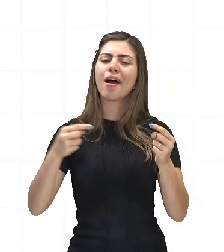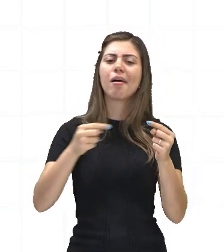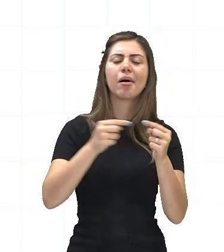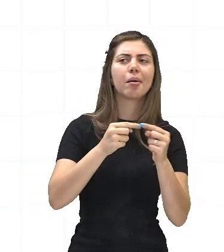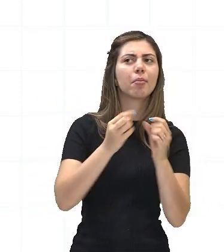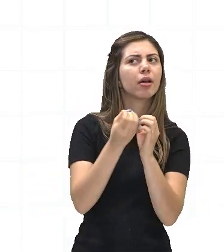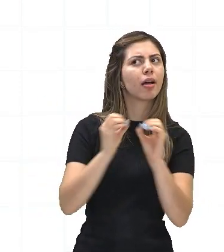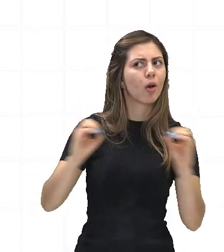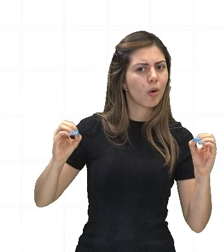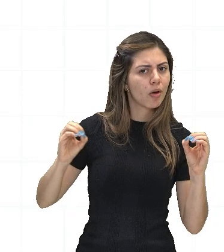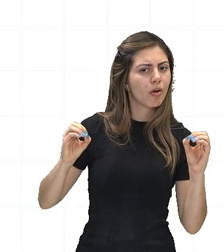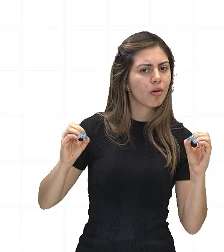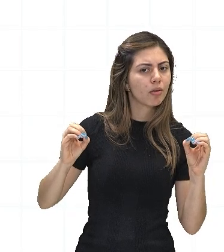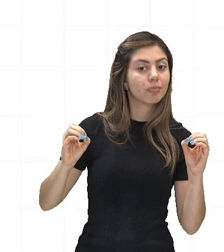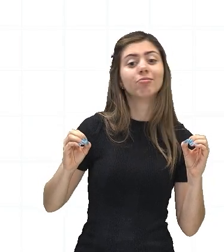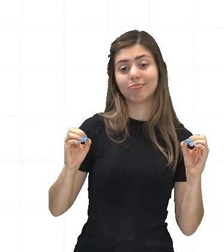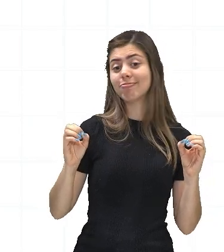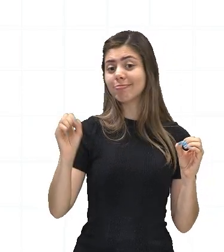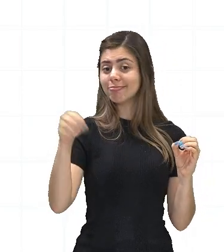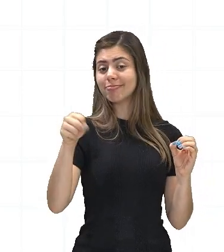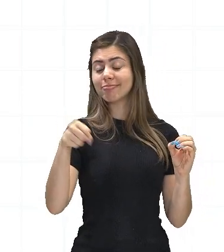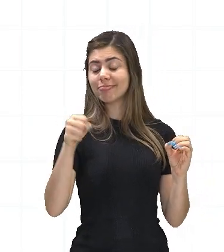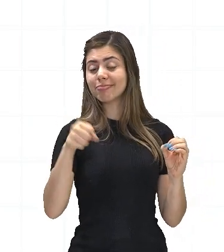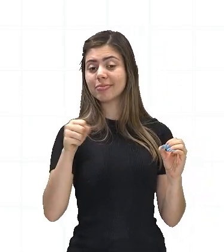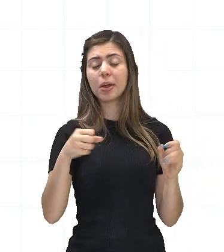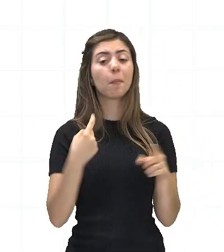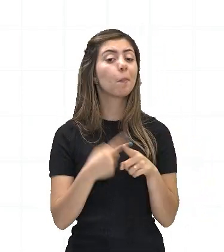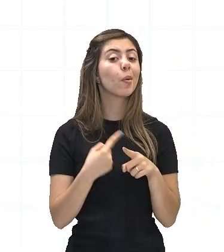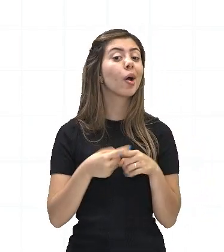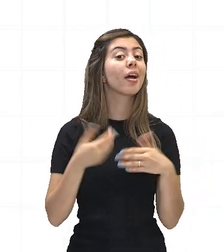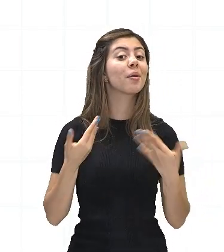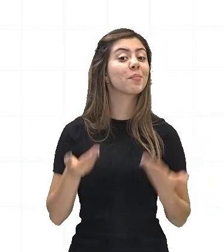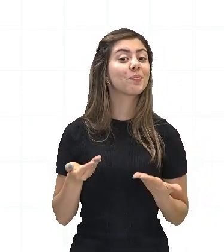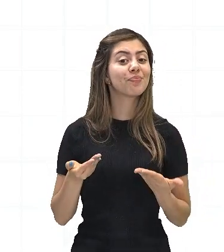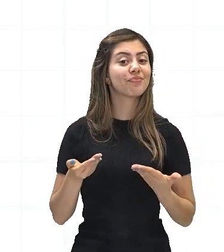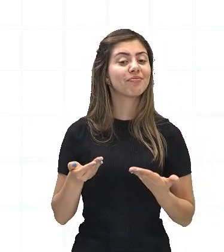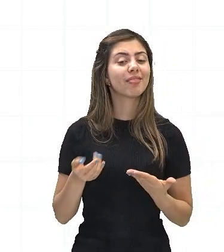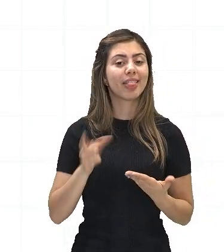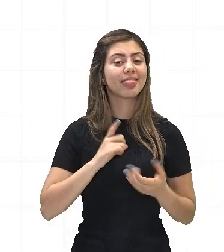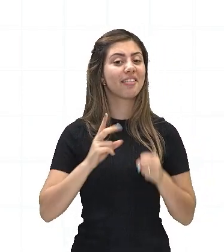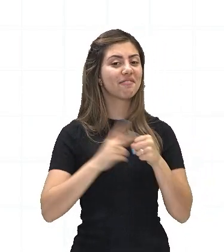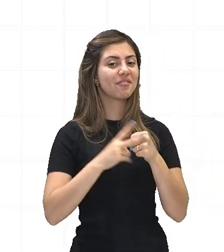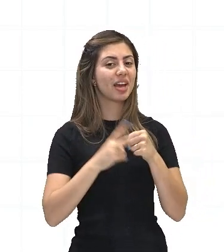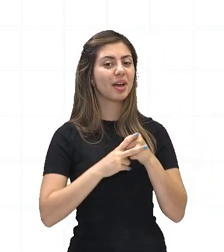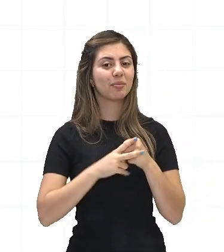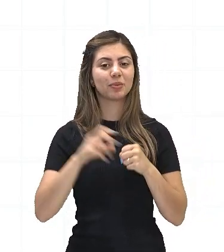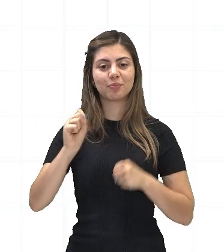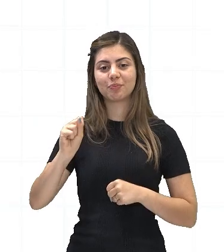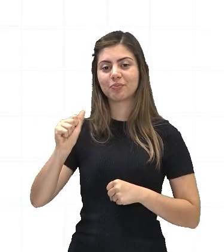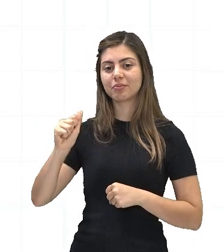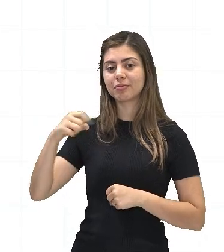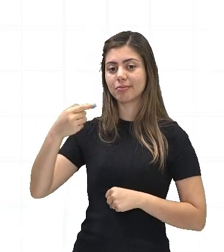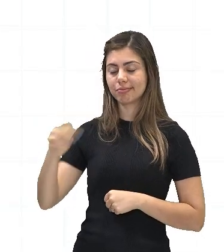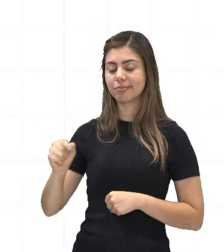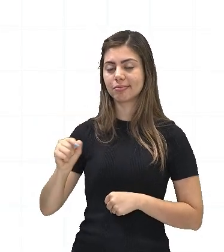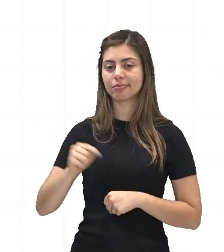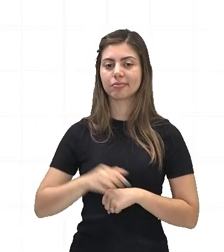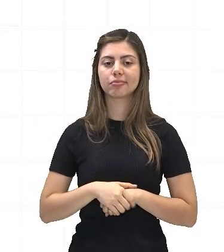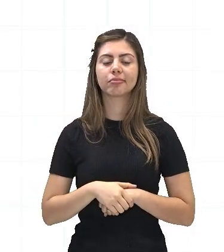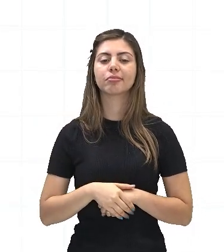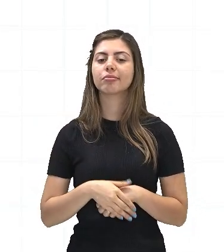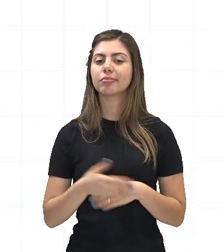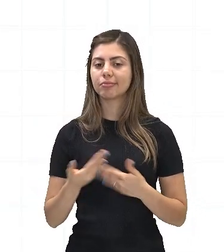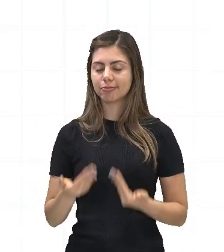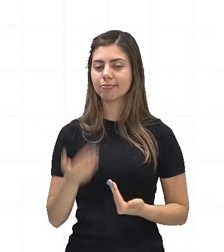uma oração, perdão? Sim, é uma oração. Por quê? Porque tem o verbo são, né? Aí é a forma verbal do